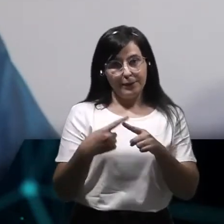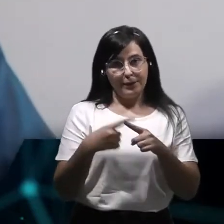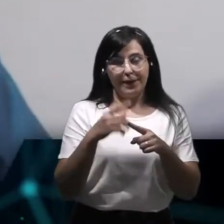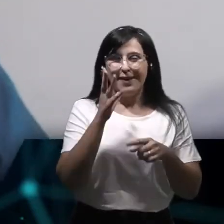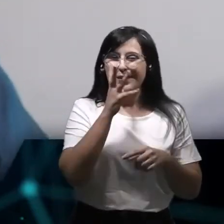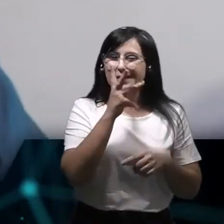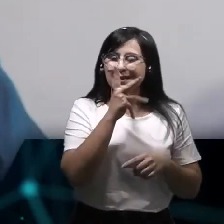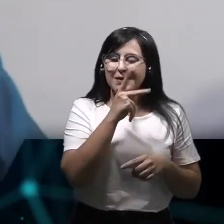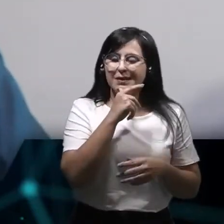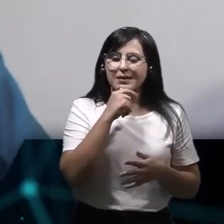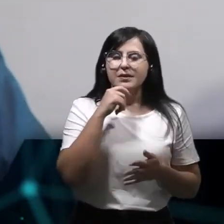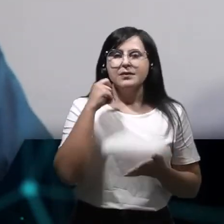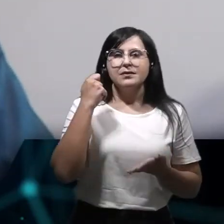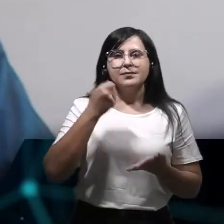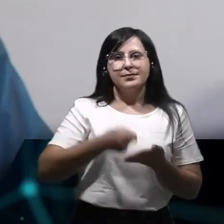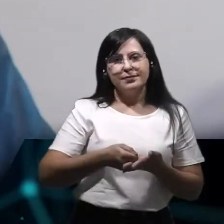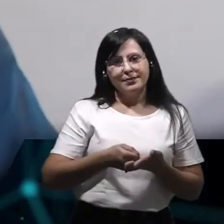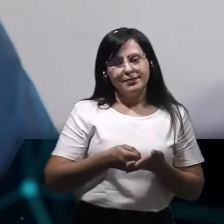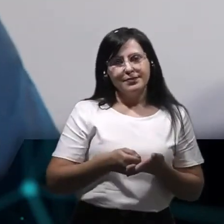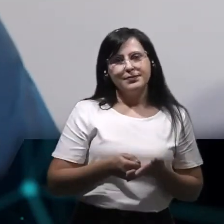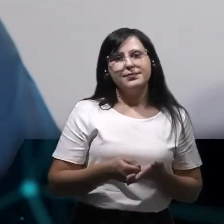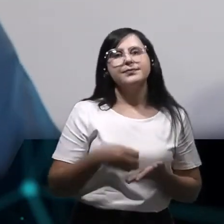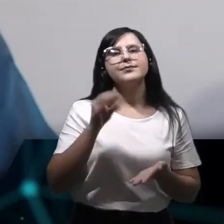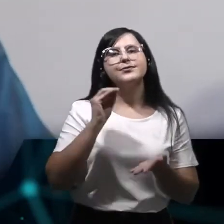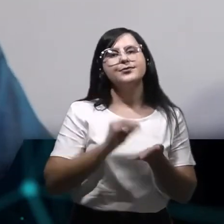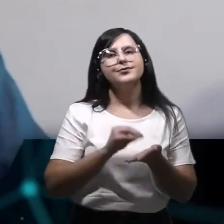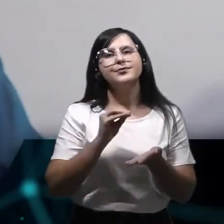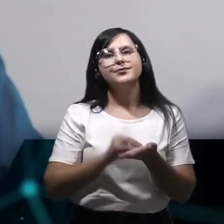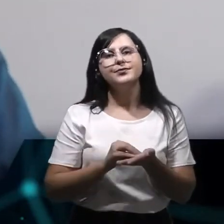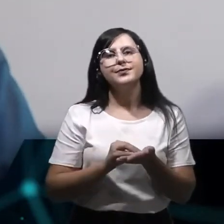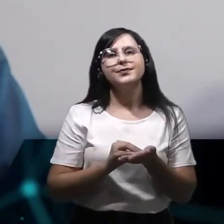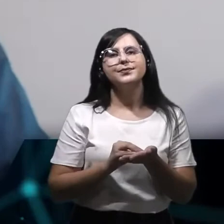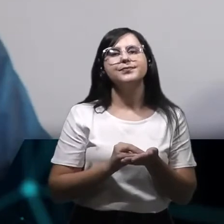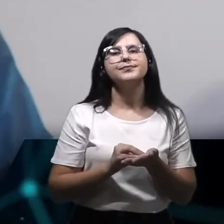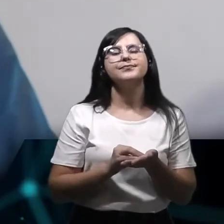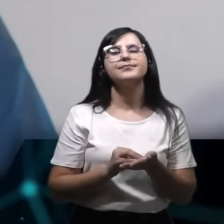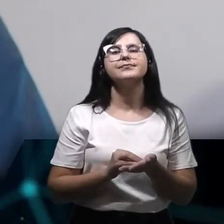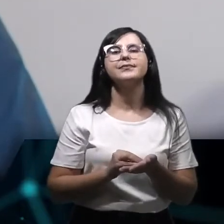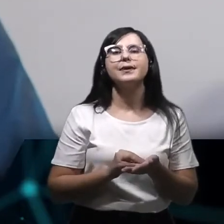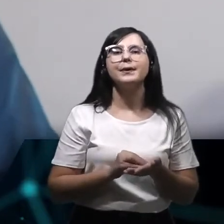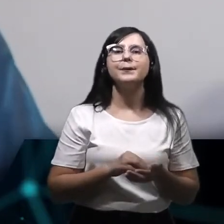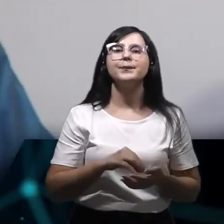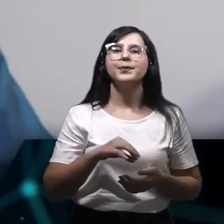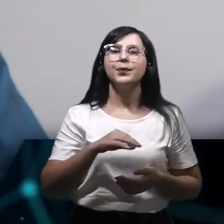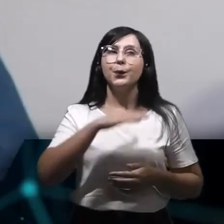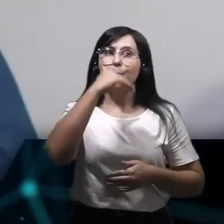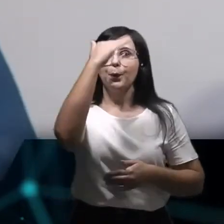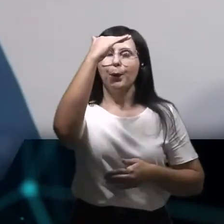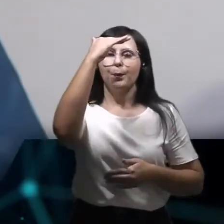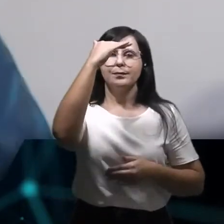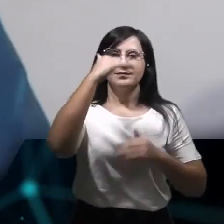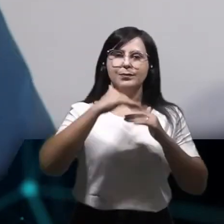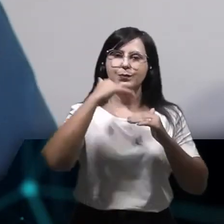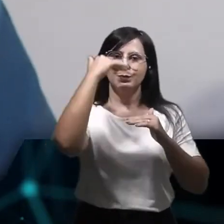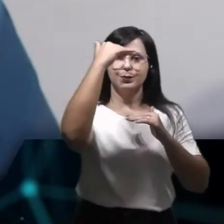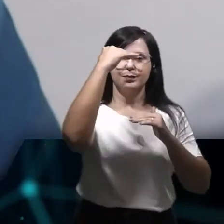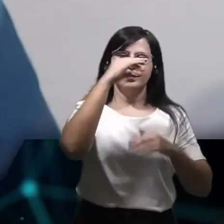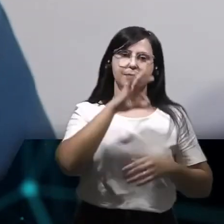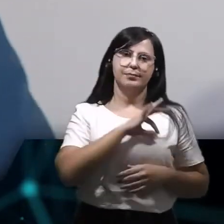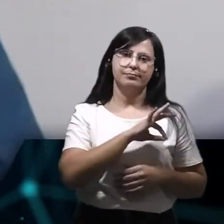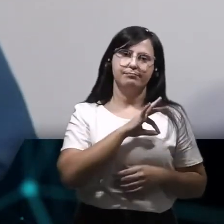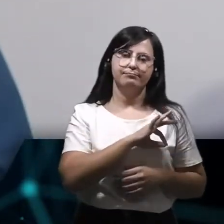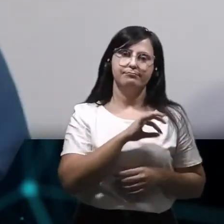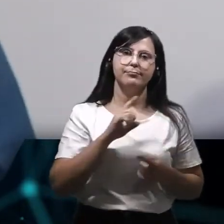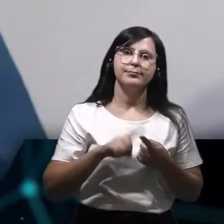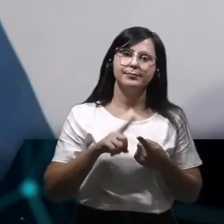pagamento, é falta do repasse do salário. E a gente também vê na questão da educação a falta de compromisso com as